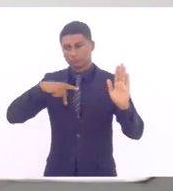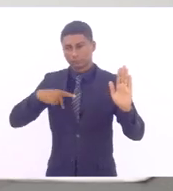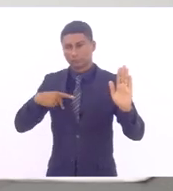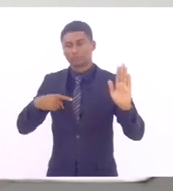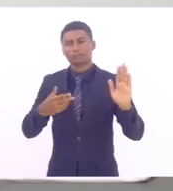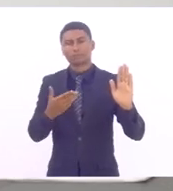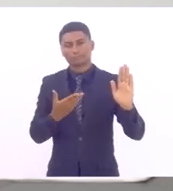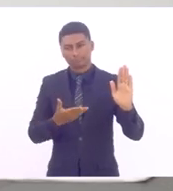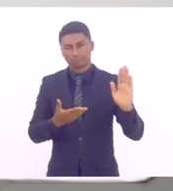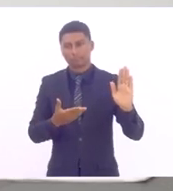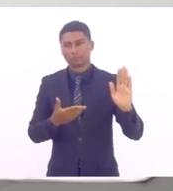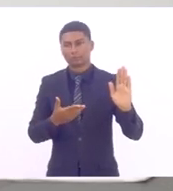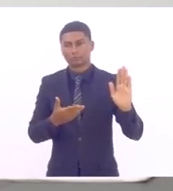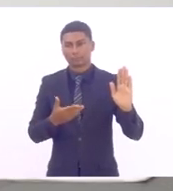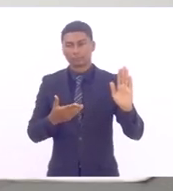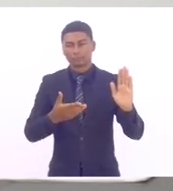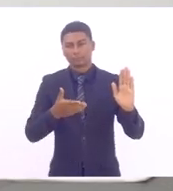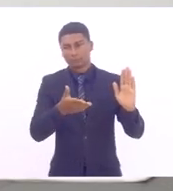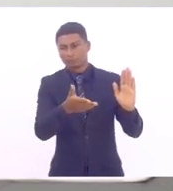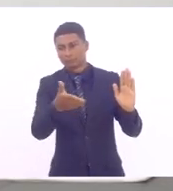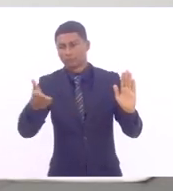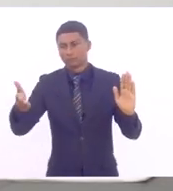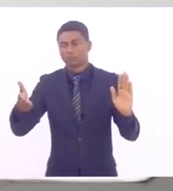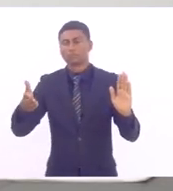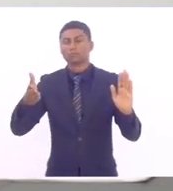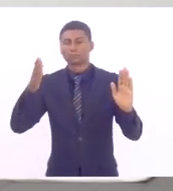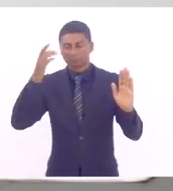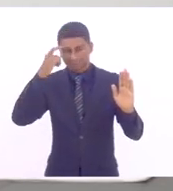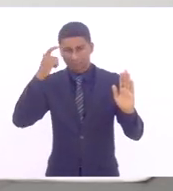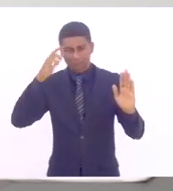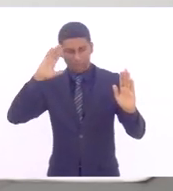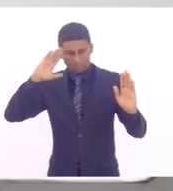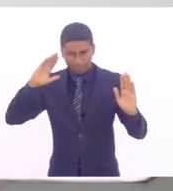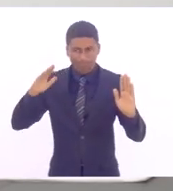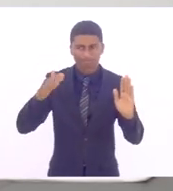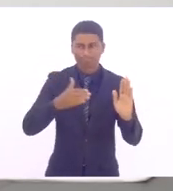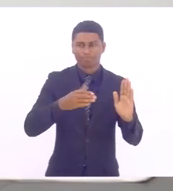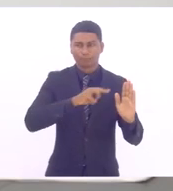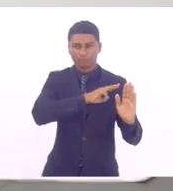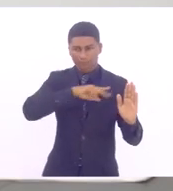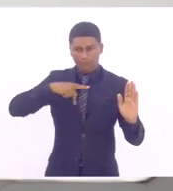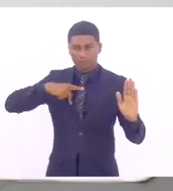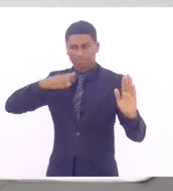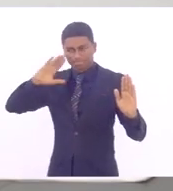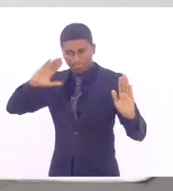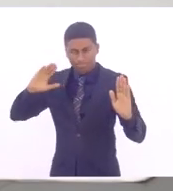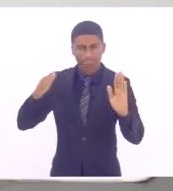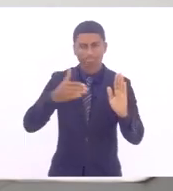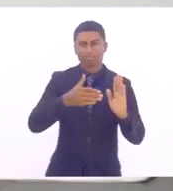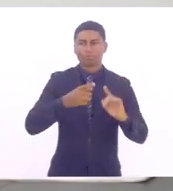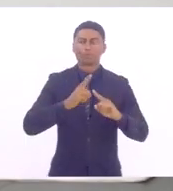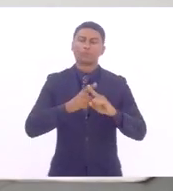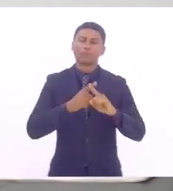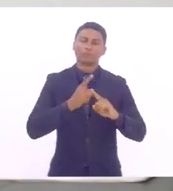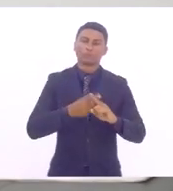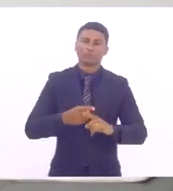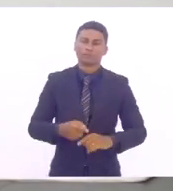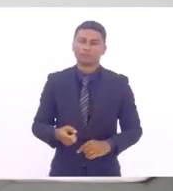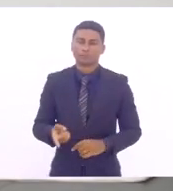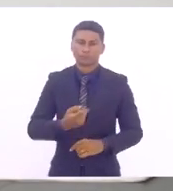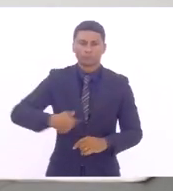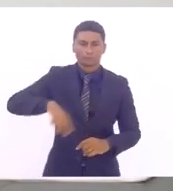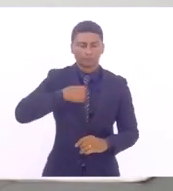debruçado, senhores deputados, como já anunciei, está debruçado porque, numa primeira análise, nós